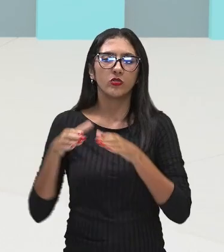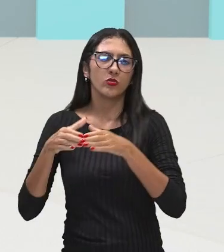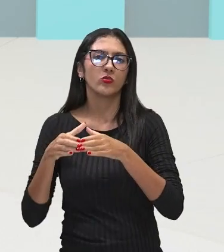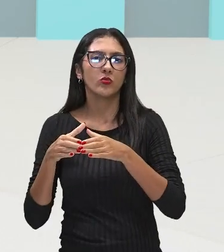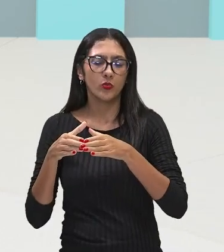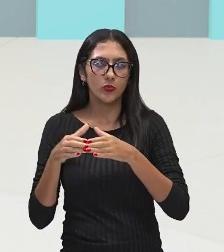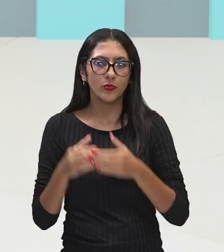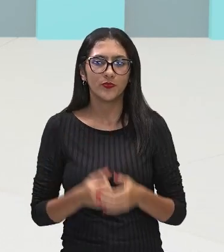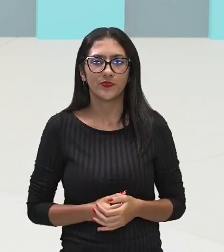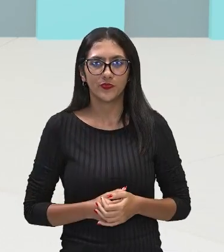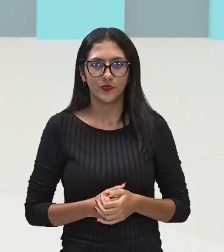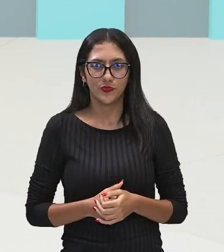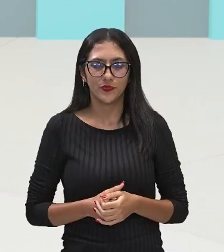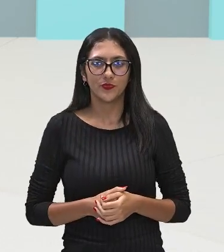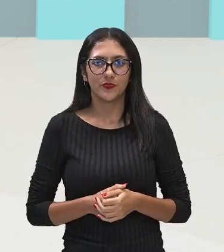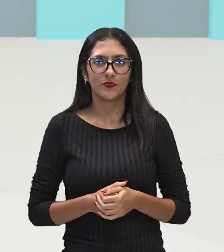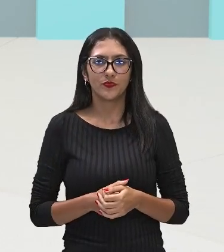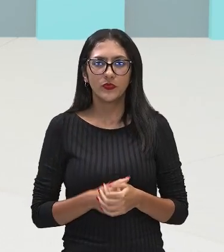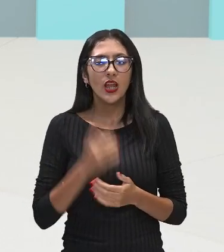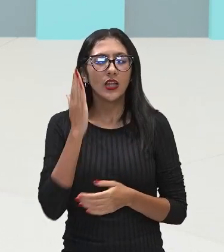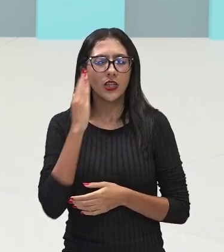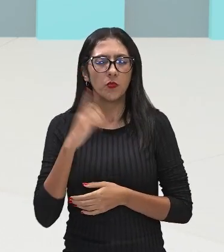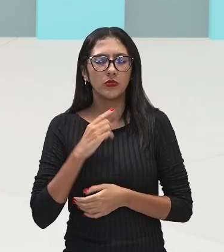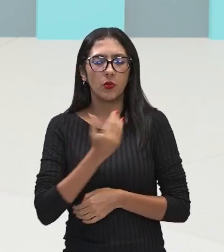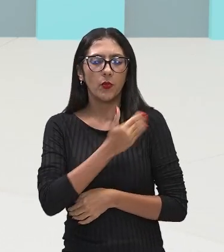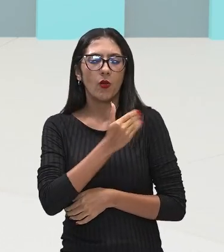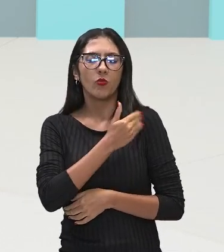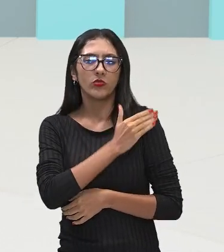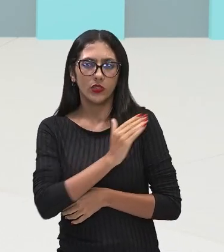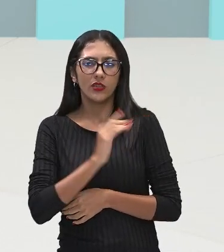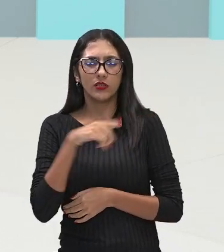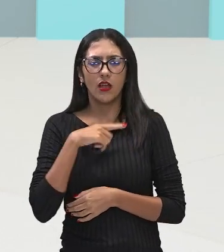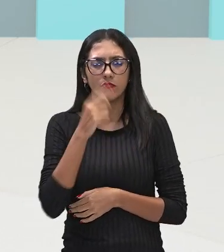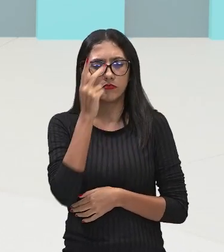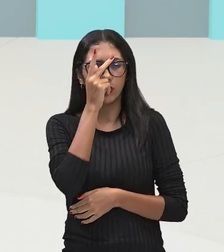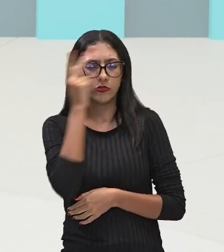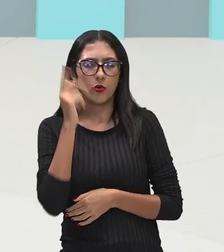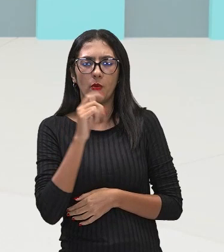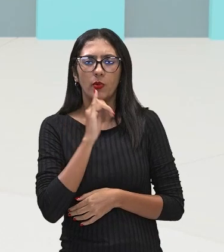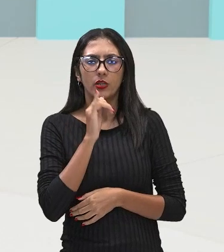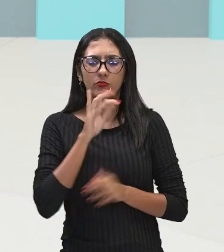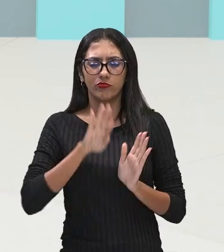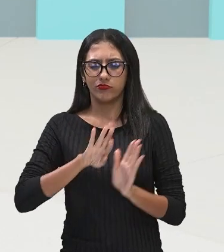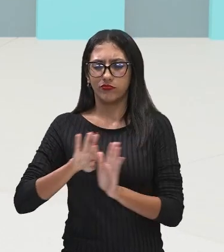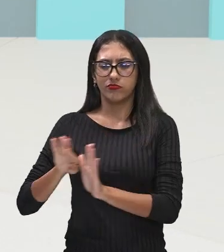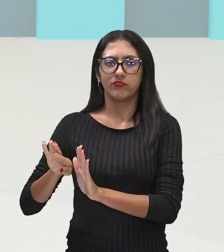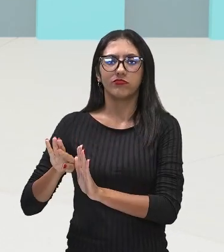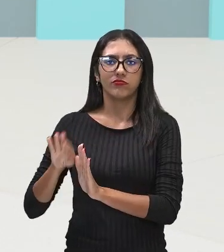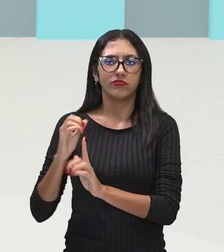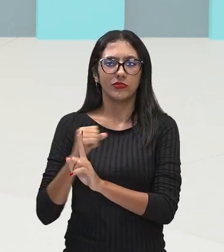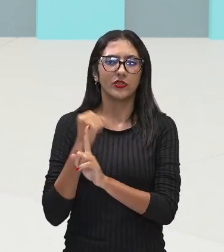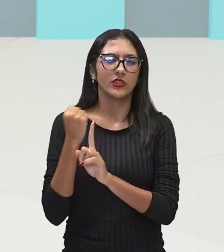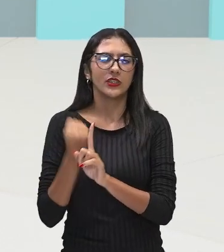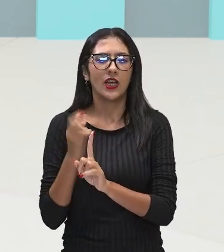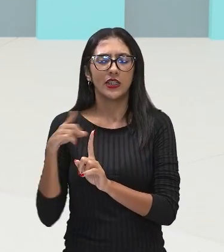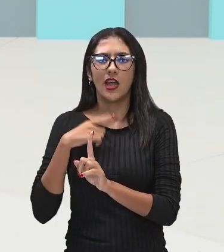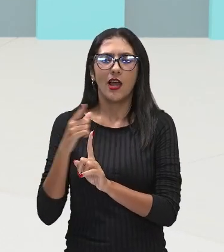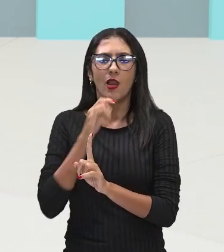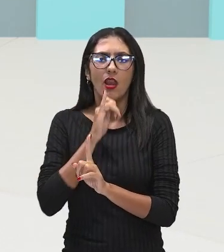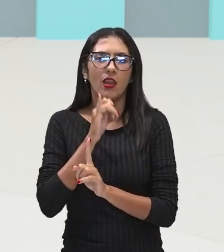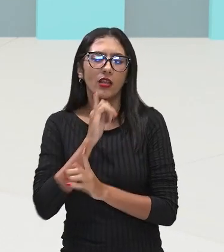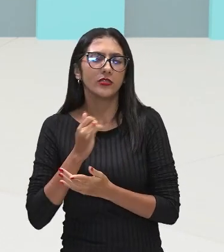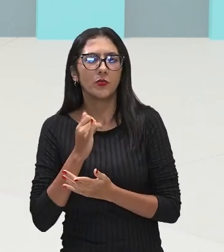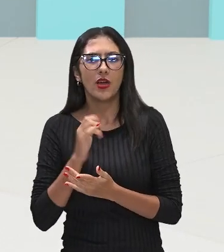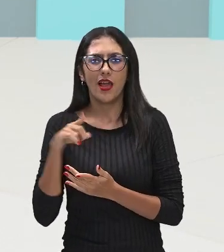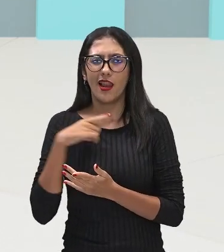ou seja, pelo fato de existir o preconceito, essas pessoas meio que são deixadas de lado. Não, elas não são, digamos